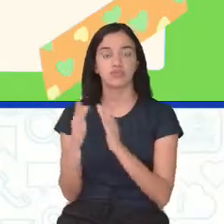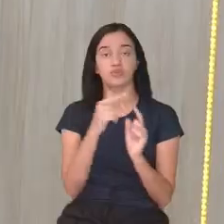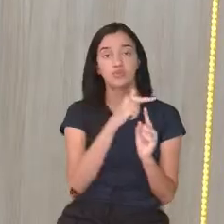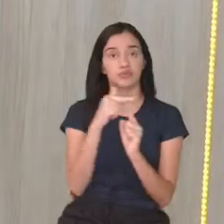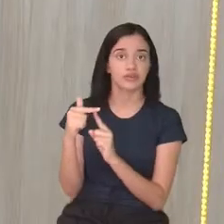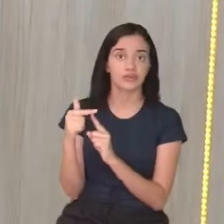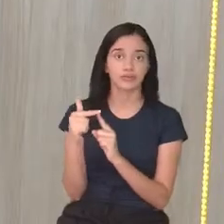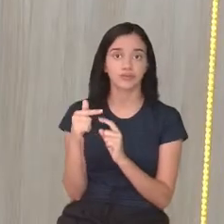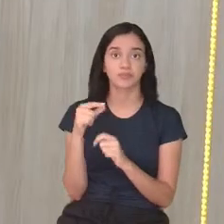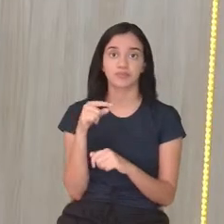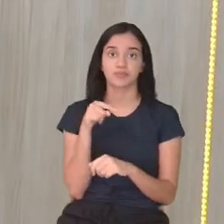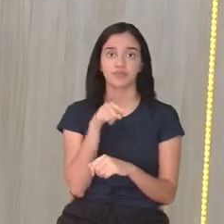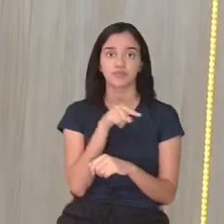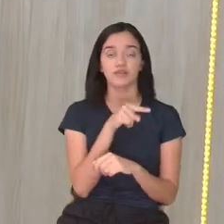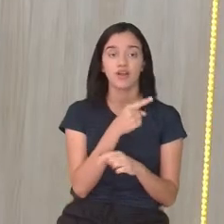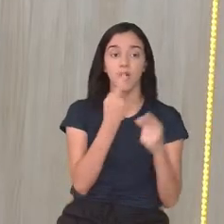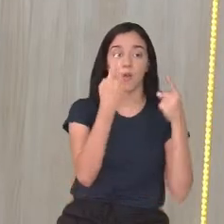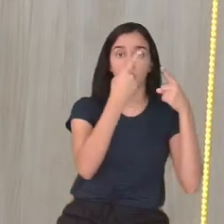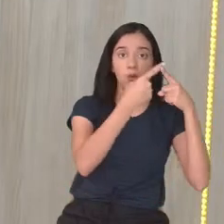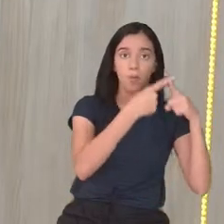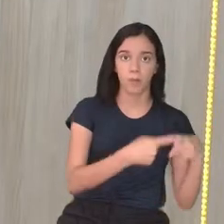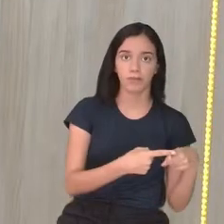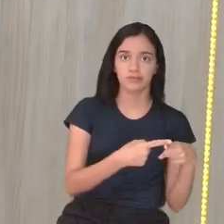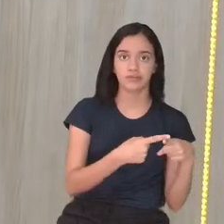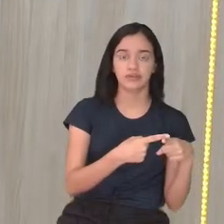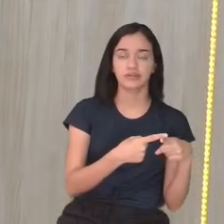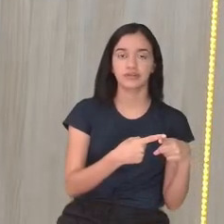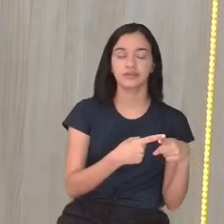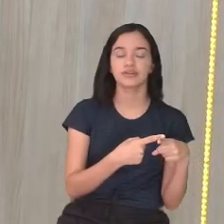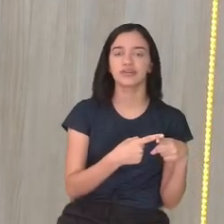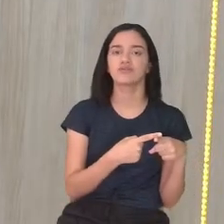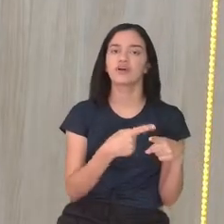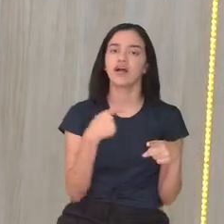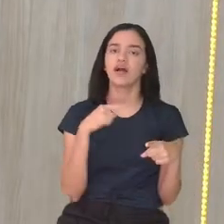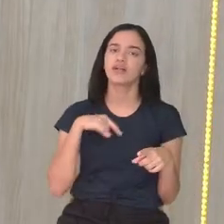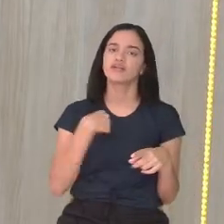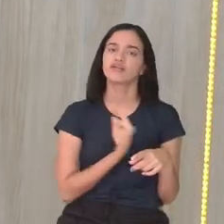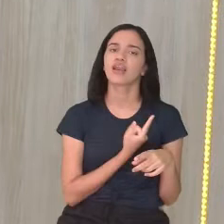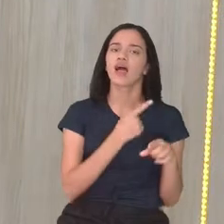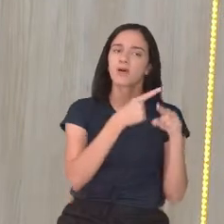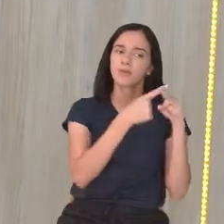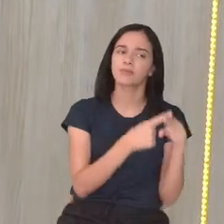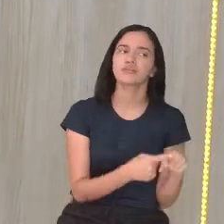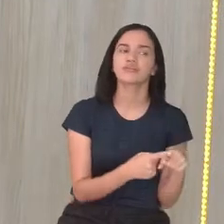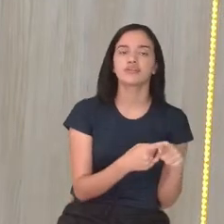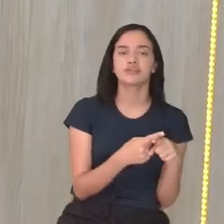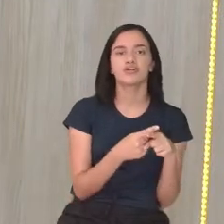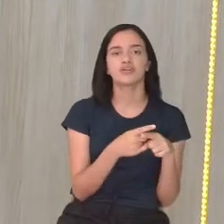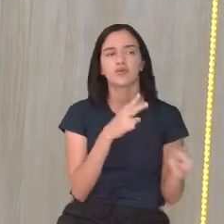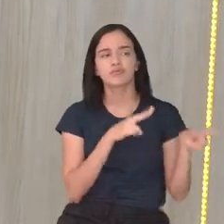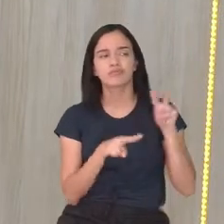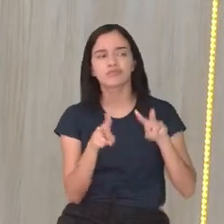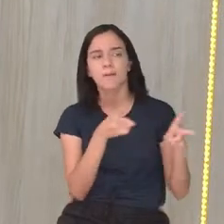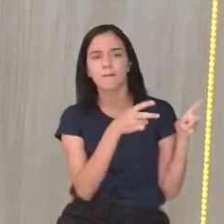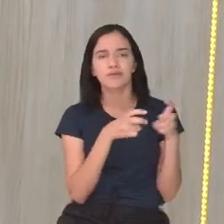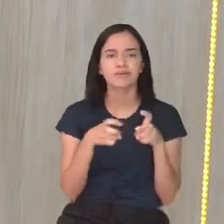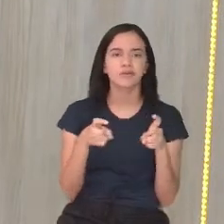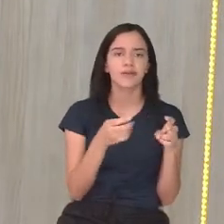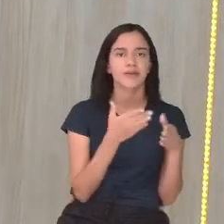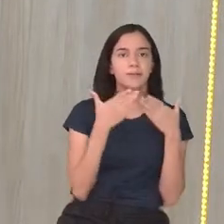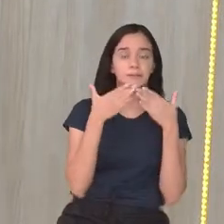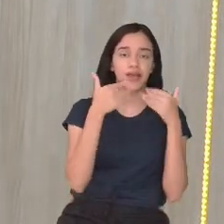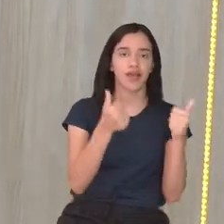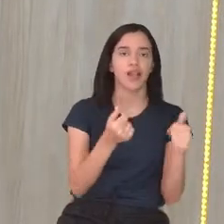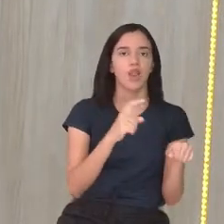tipos. Aquelas que são competitivas, né? A gente tá lá competindo, vendo quem é melhor, quem faz o